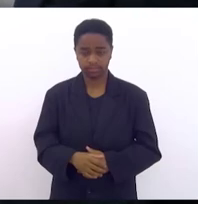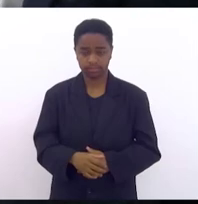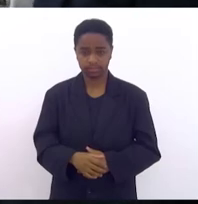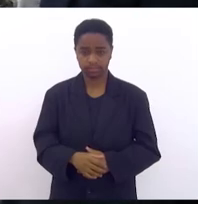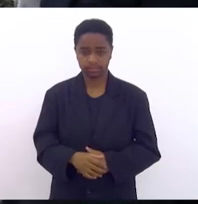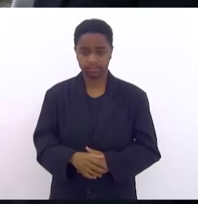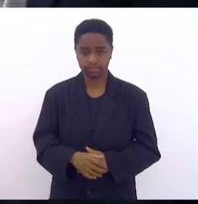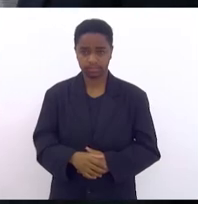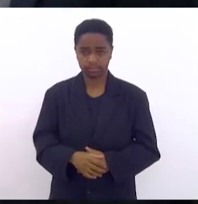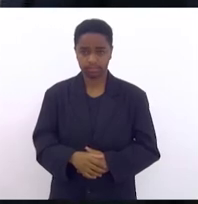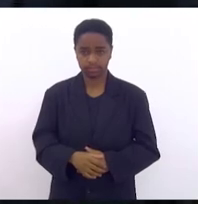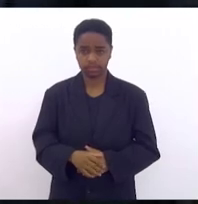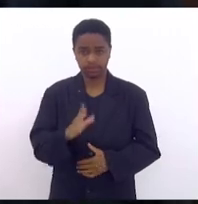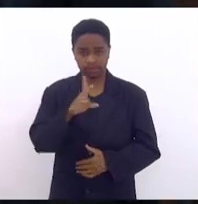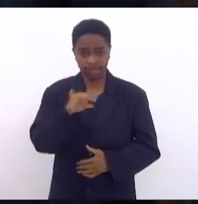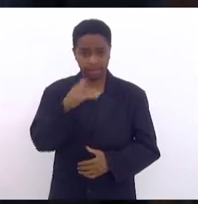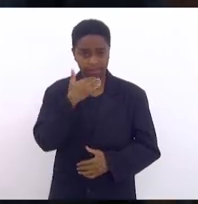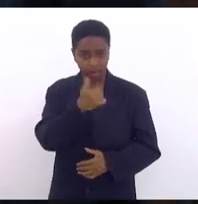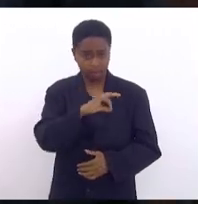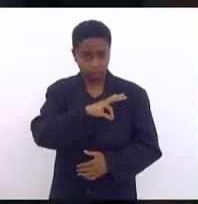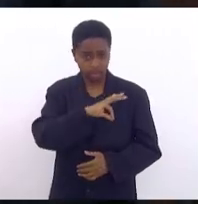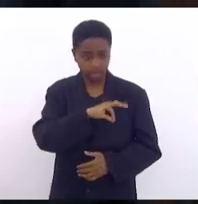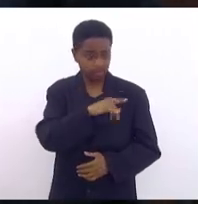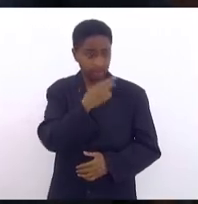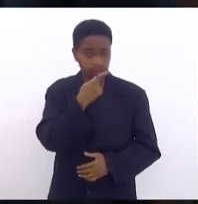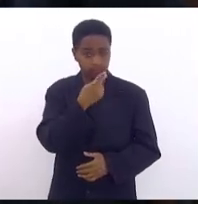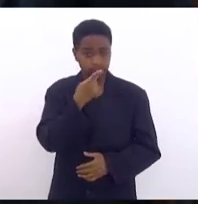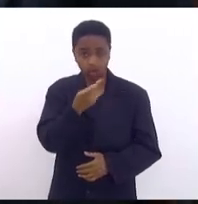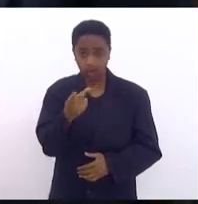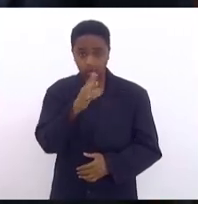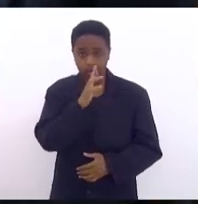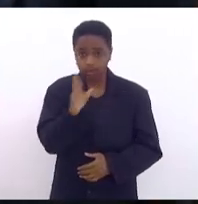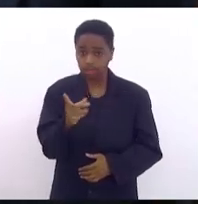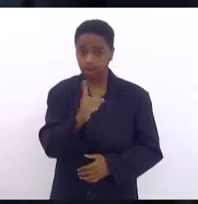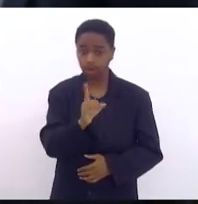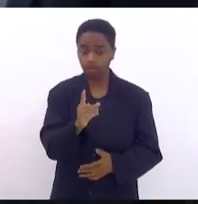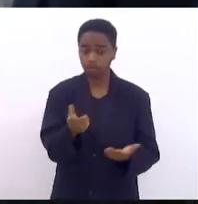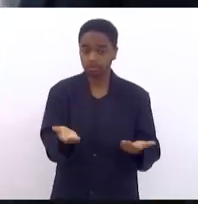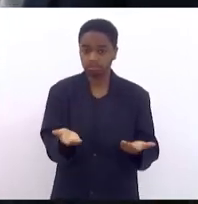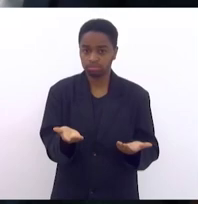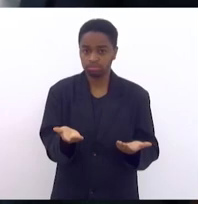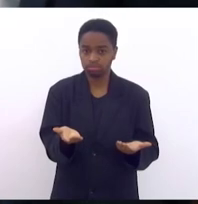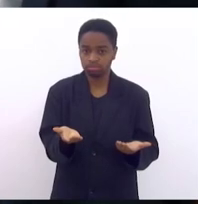O senhor vai reforçar o policiamento? Resposta dele: não.